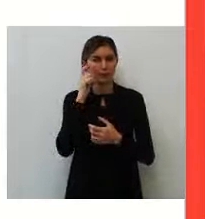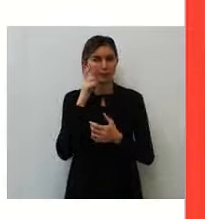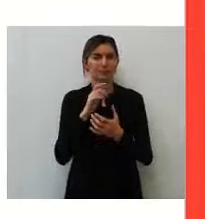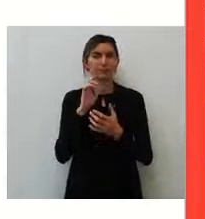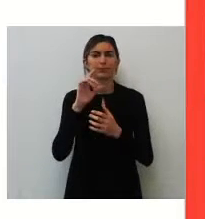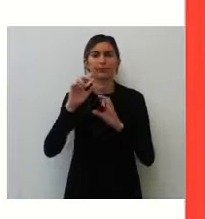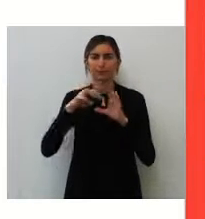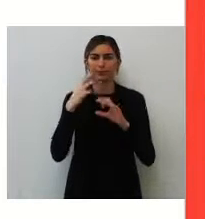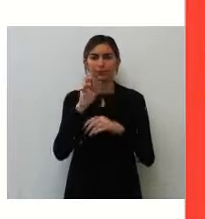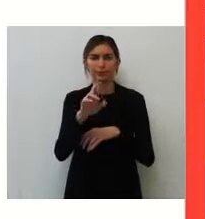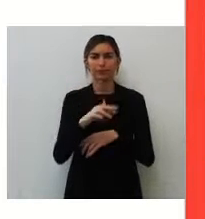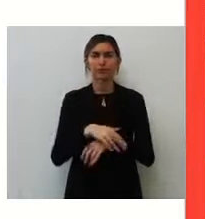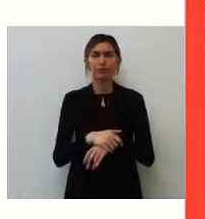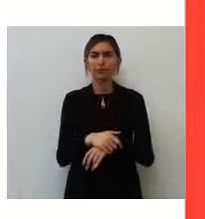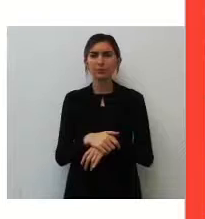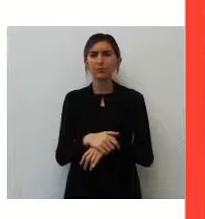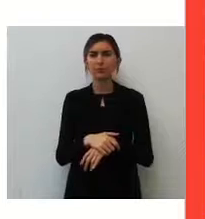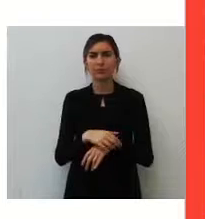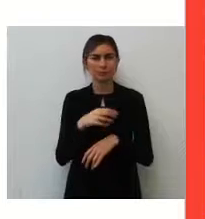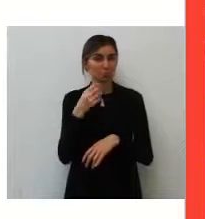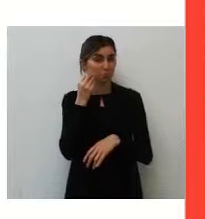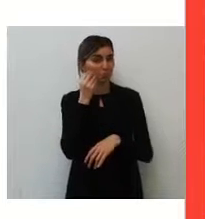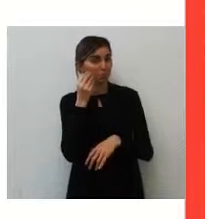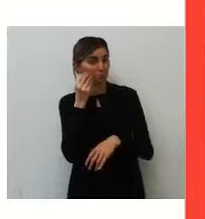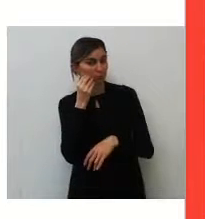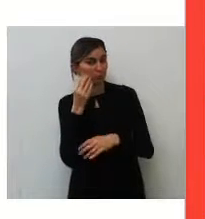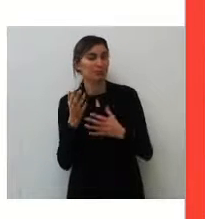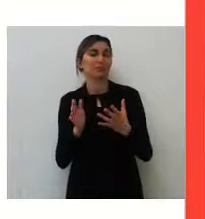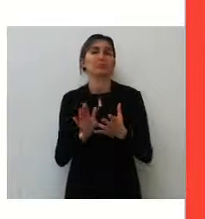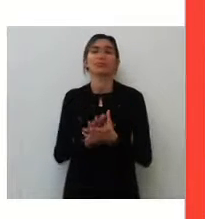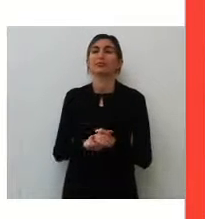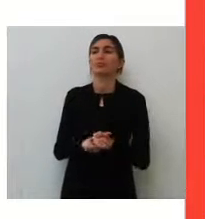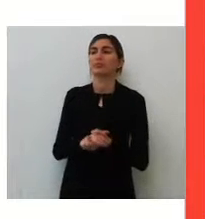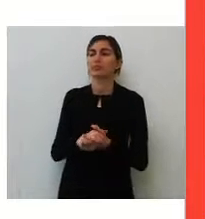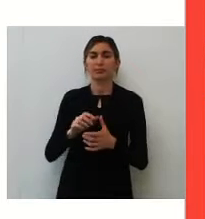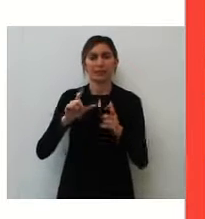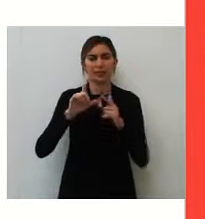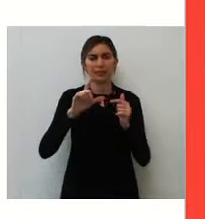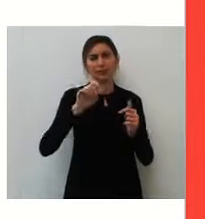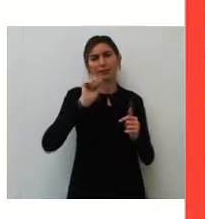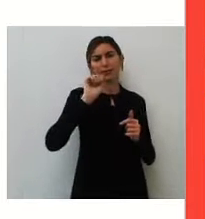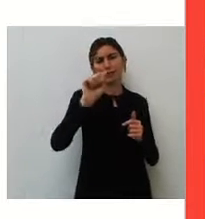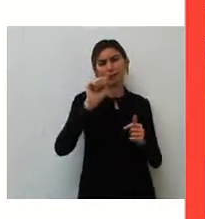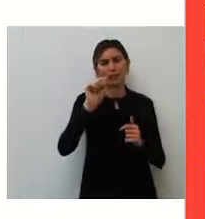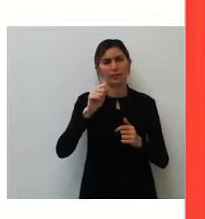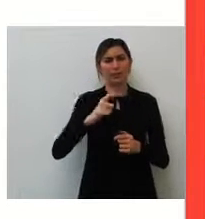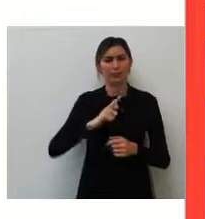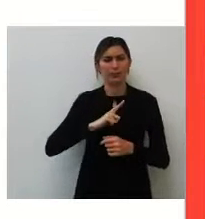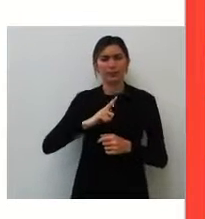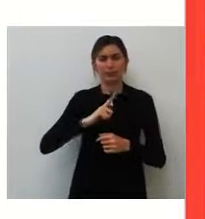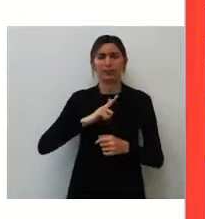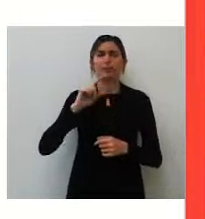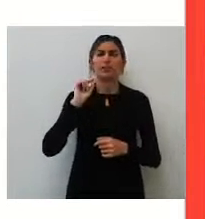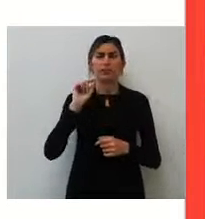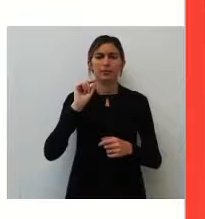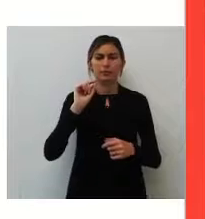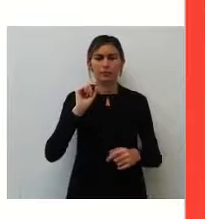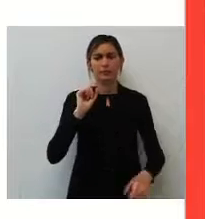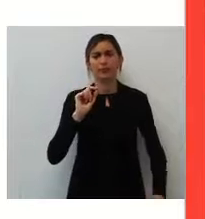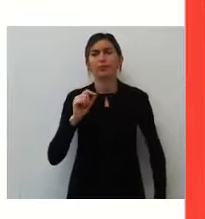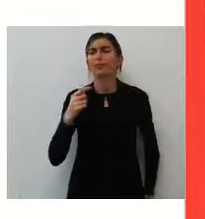acertaram hum será que acertaram vamos ver letra eu tenho ali ó